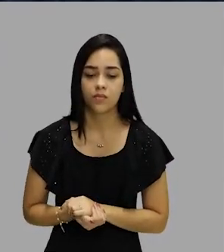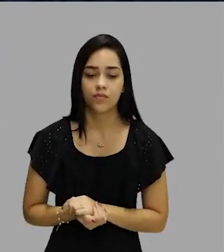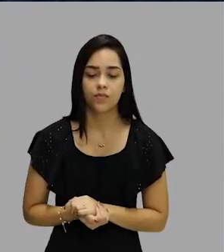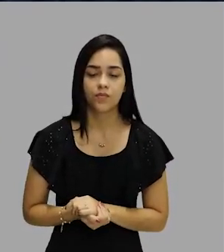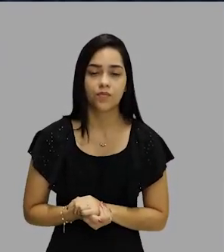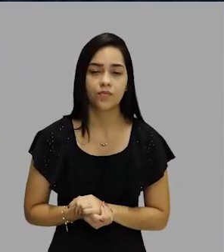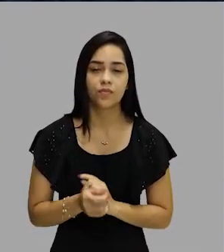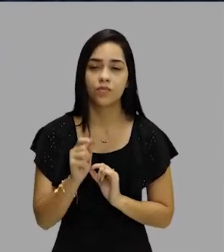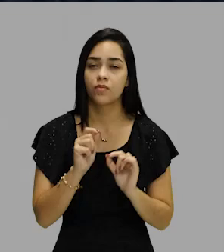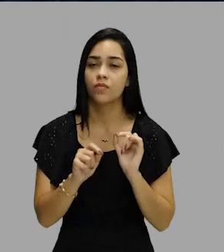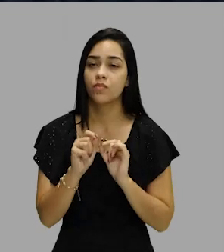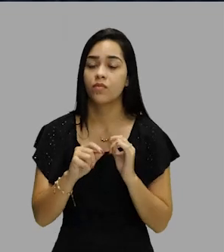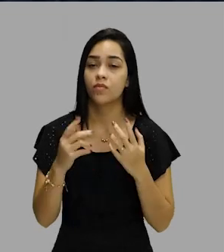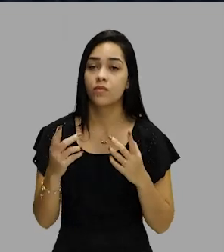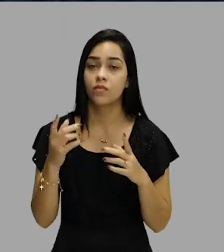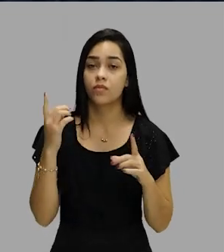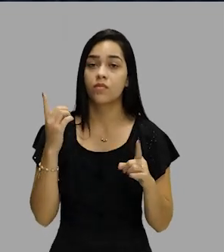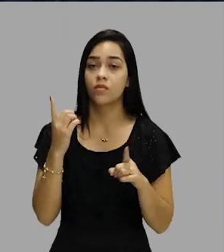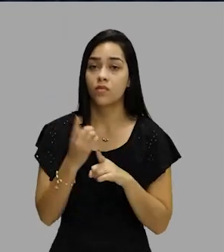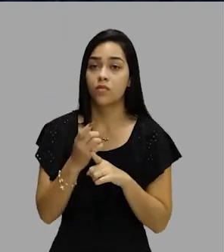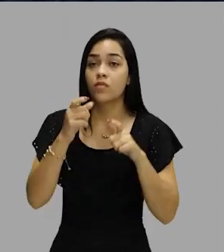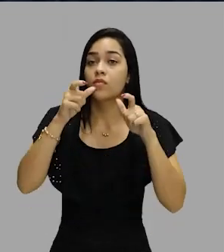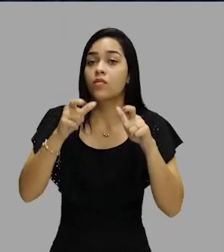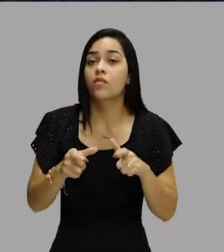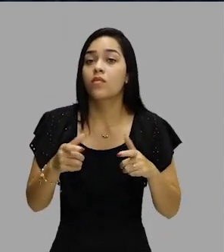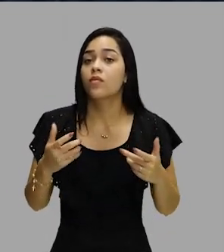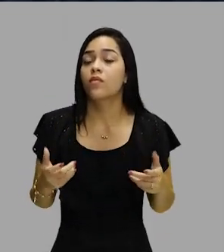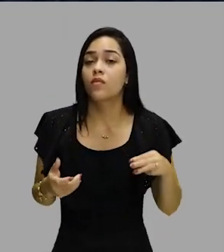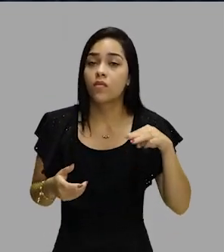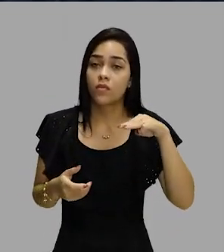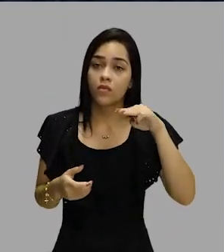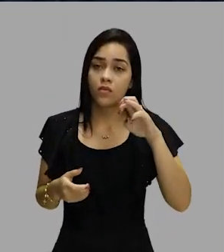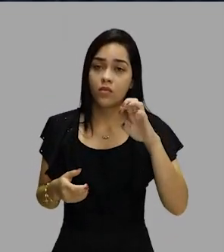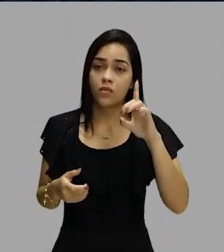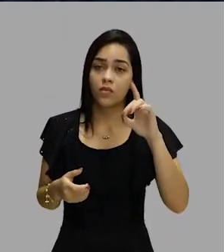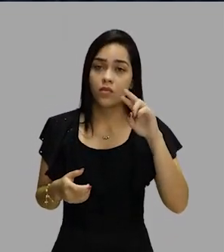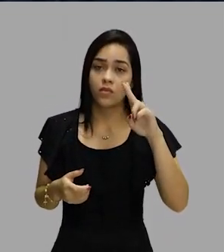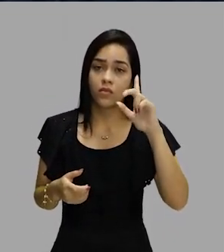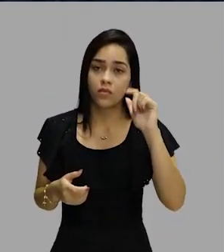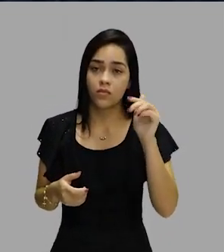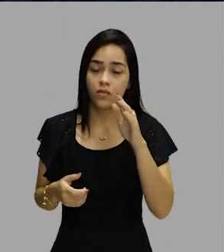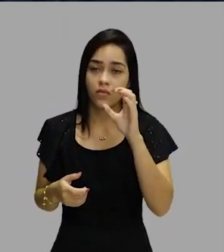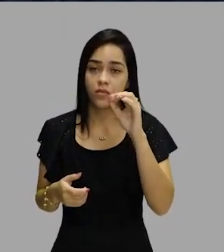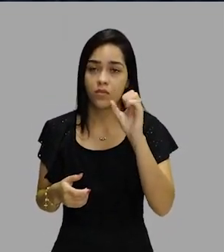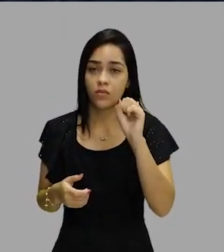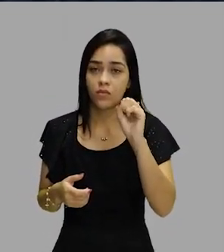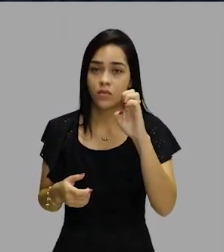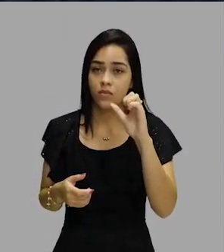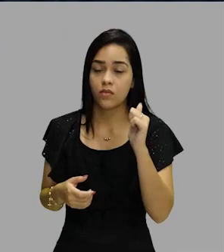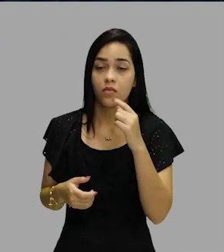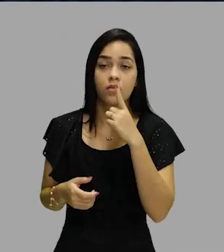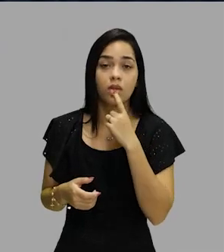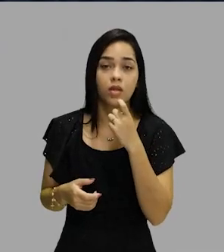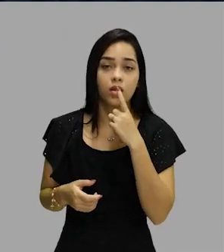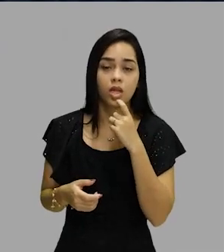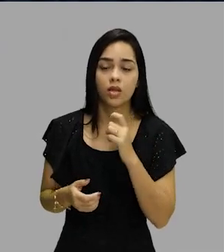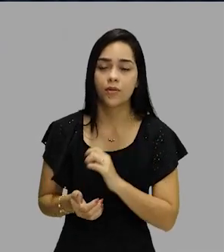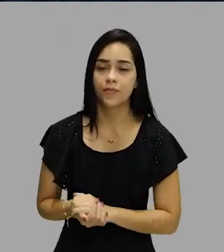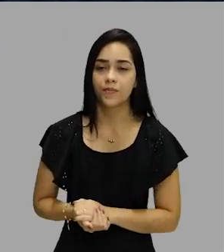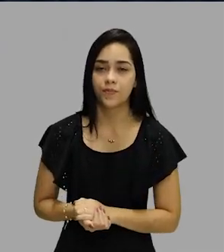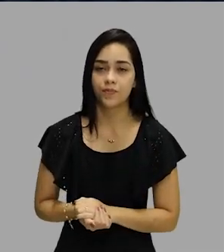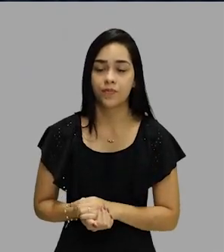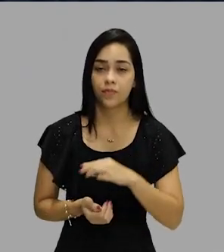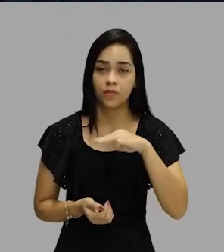mieloide, ele está localizado principalmente na medula óssea vermelha. Para quem não lembra, medula